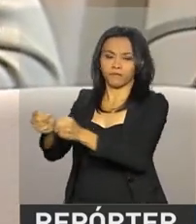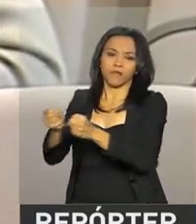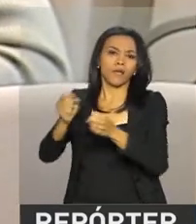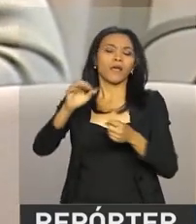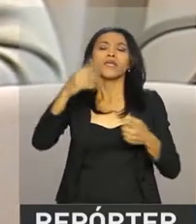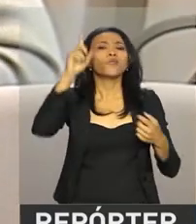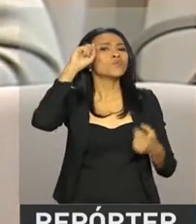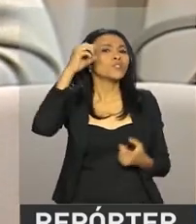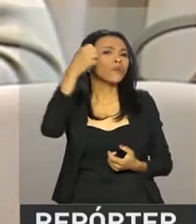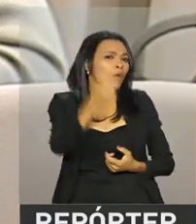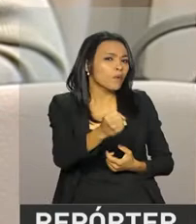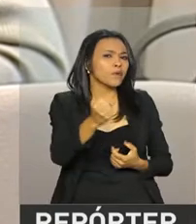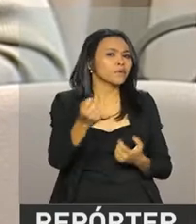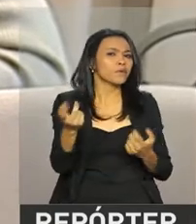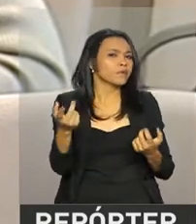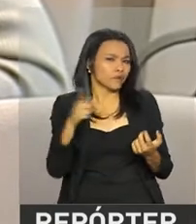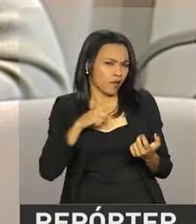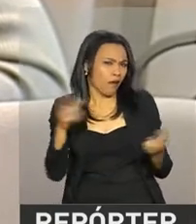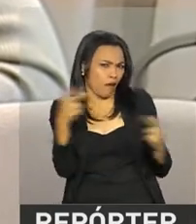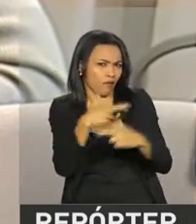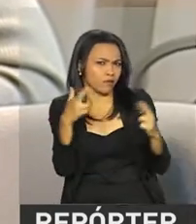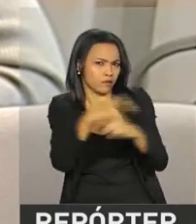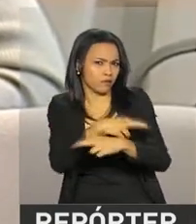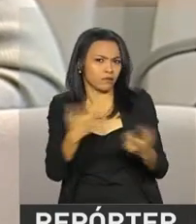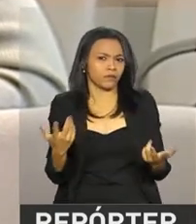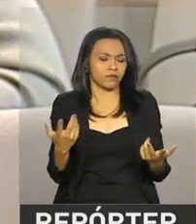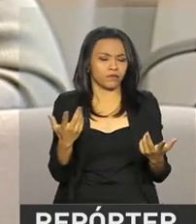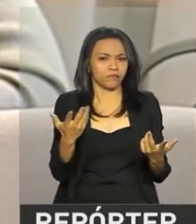dia de provas, qual a relação delas com o...